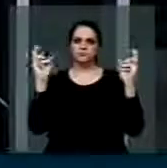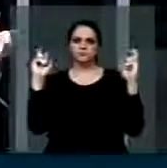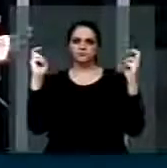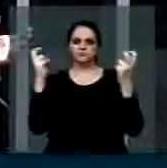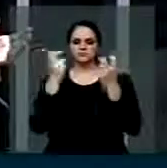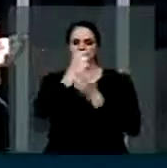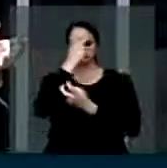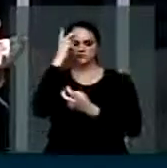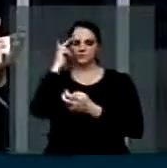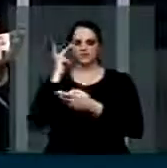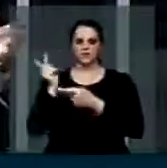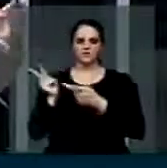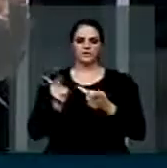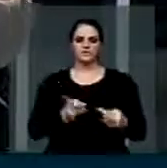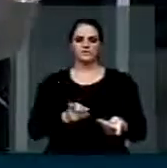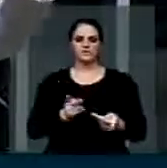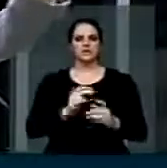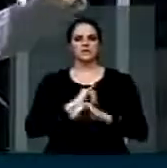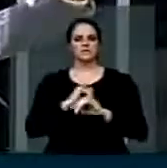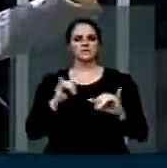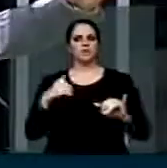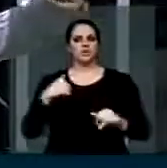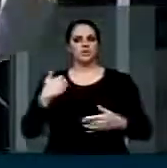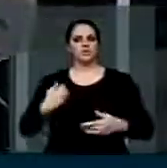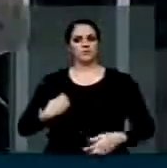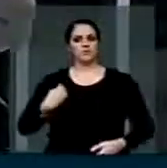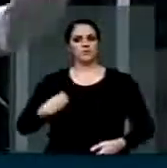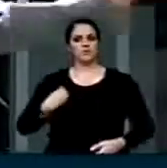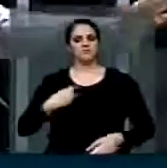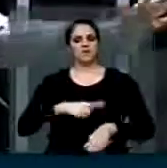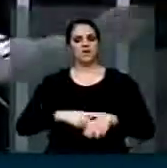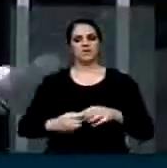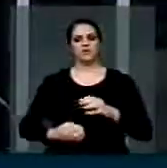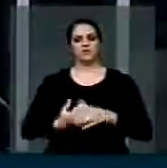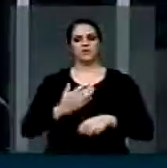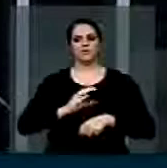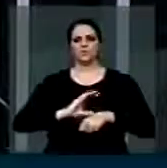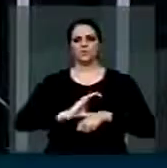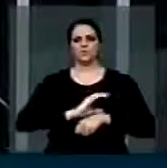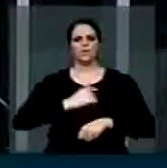em 88 e achava que aquela Constituição não carecia mais nenhuma